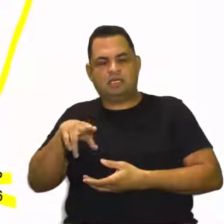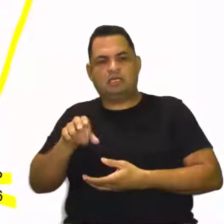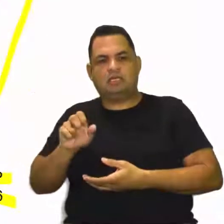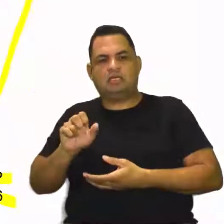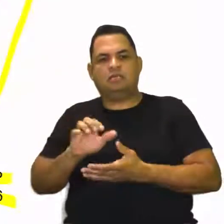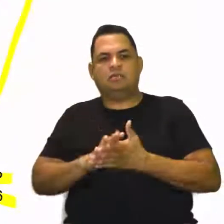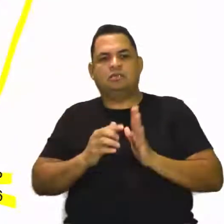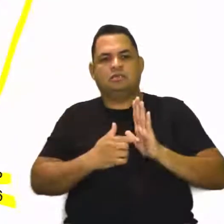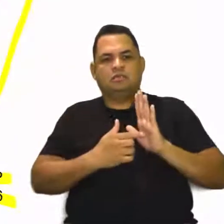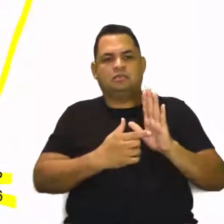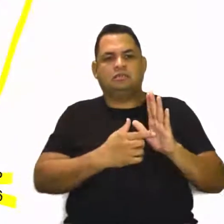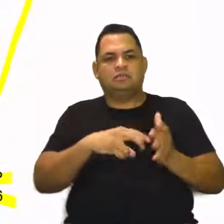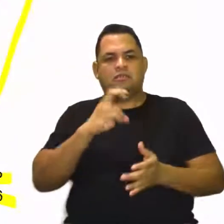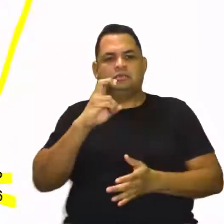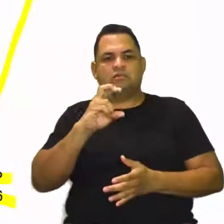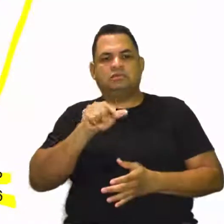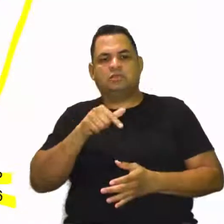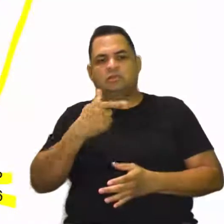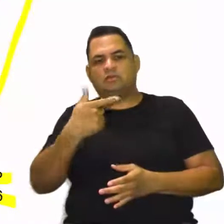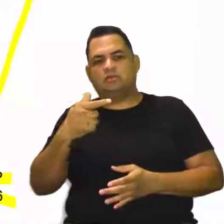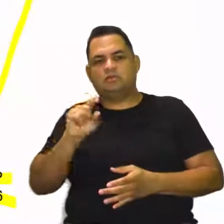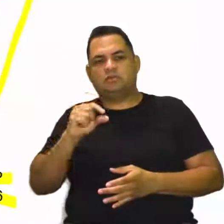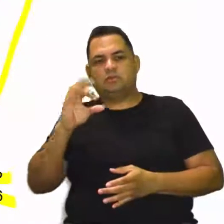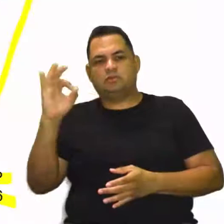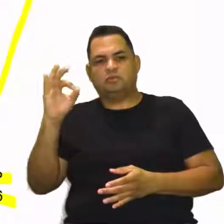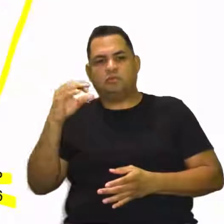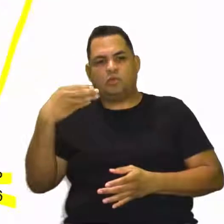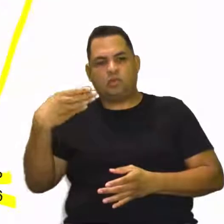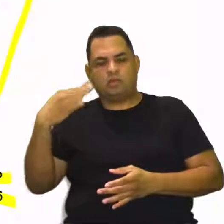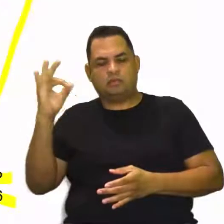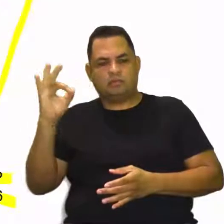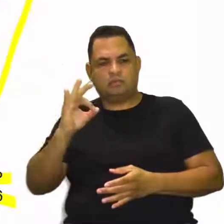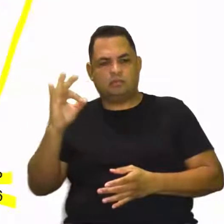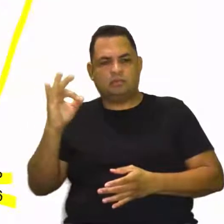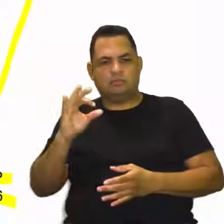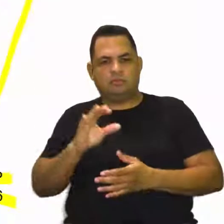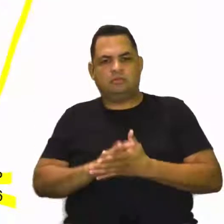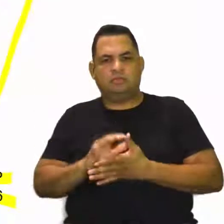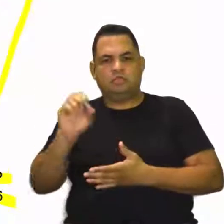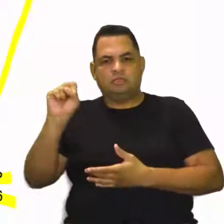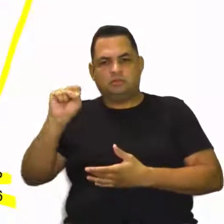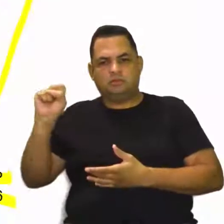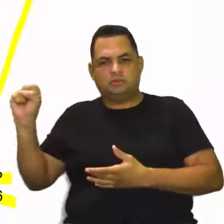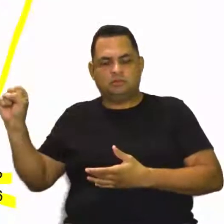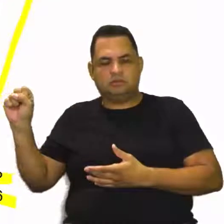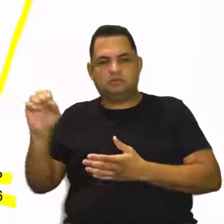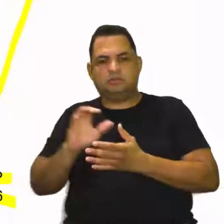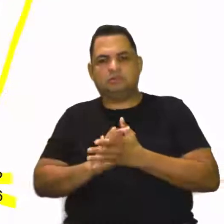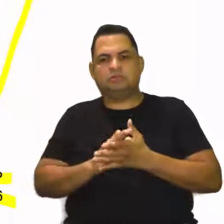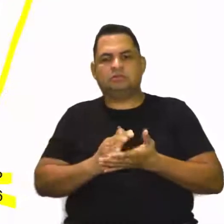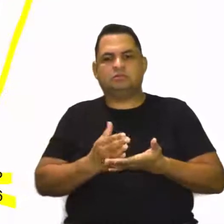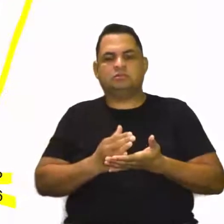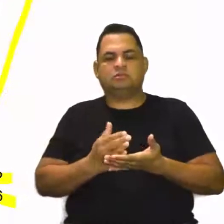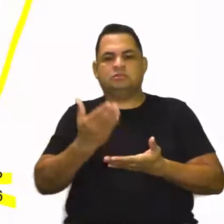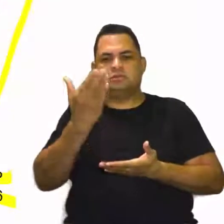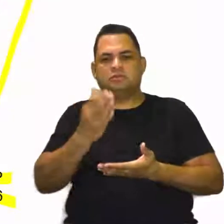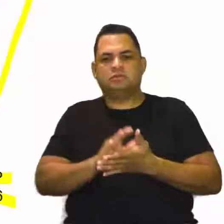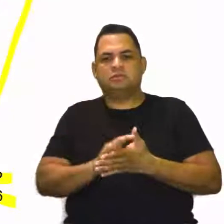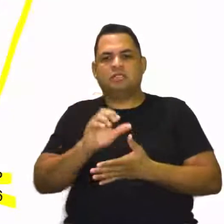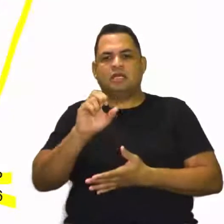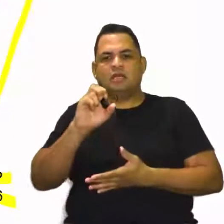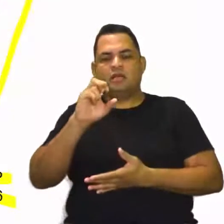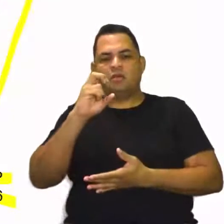aqui com 52,4%. E temos aqui na região sudeste, Belo Horizonte com 58%,